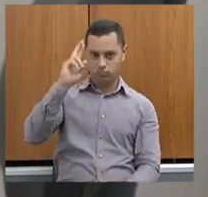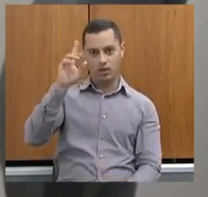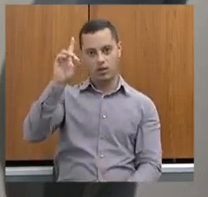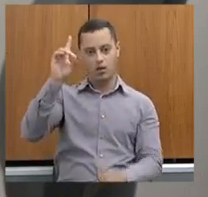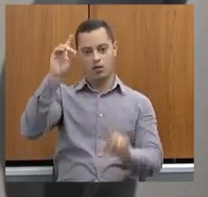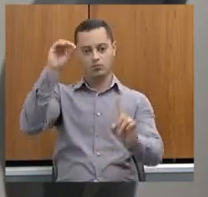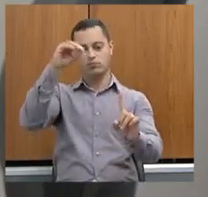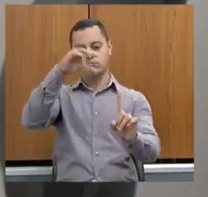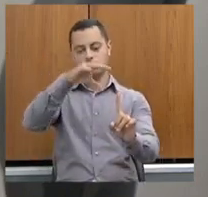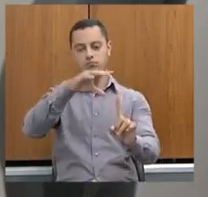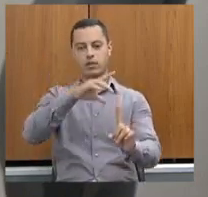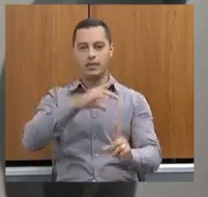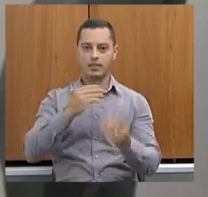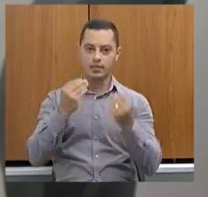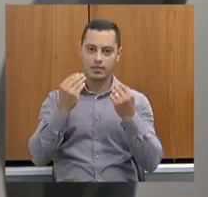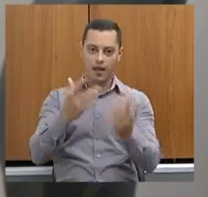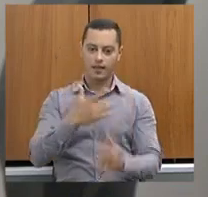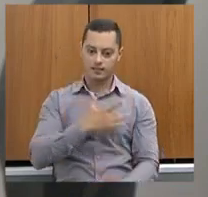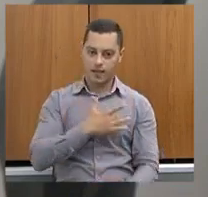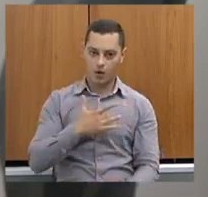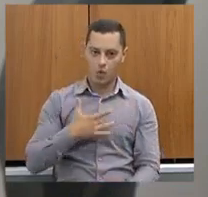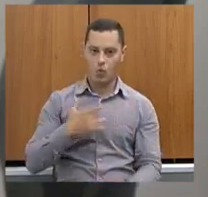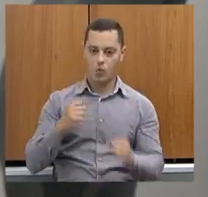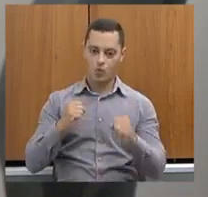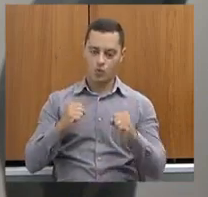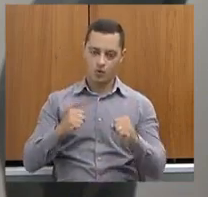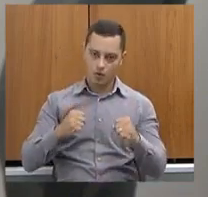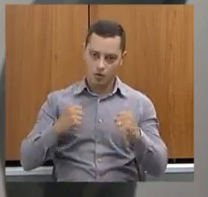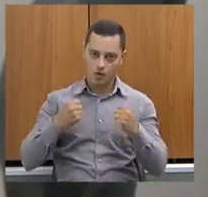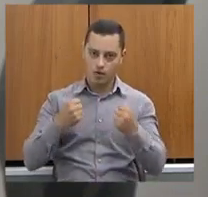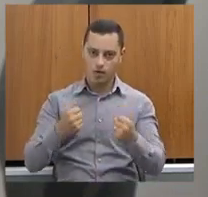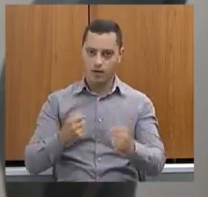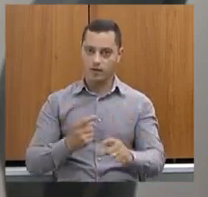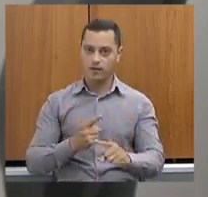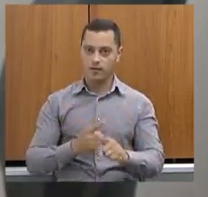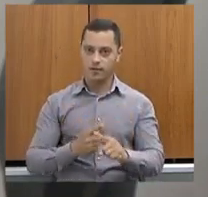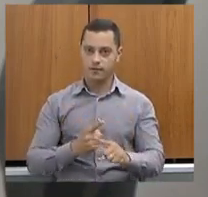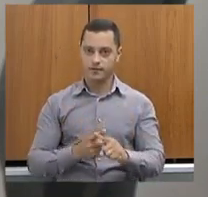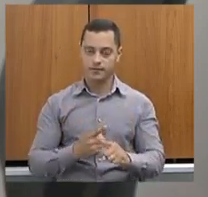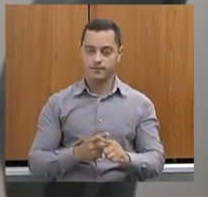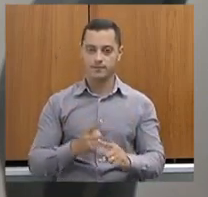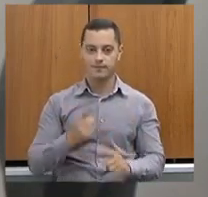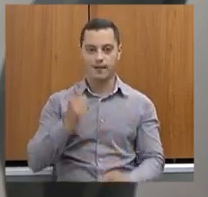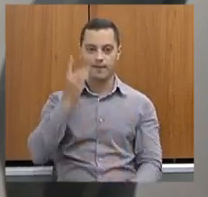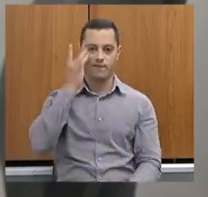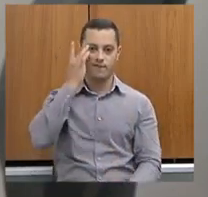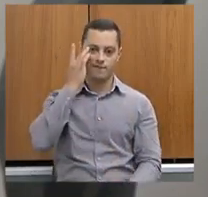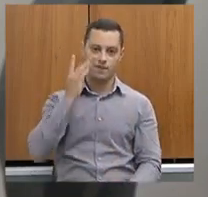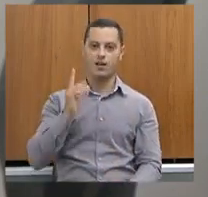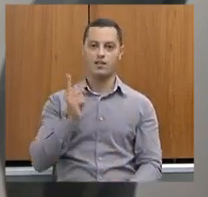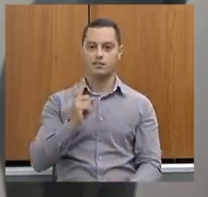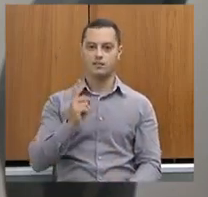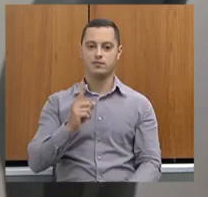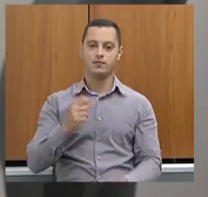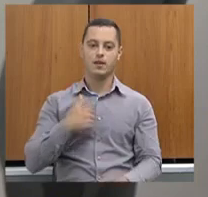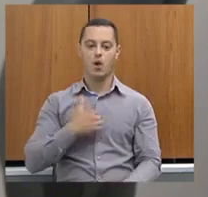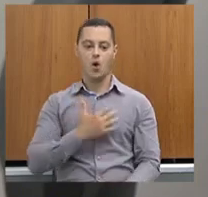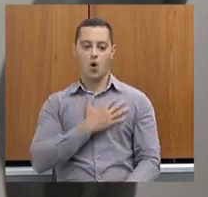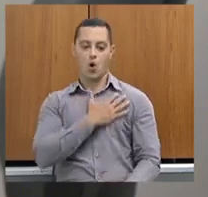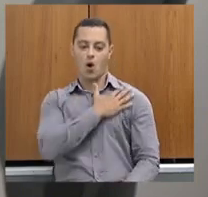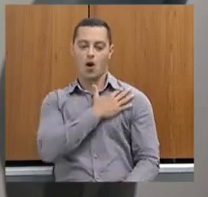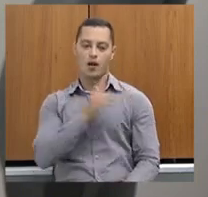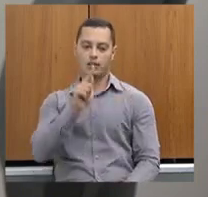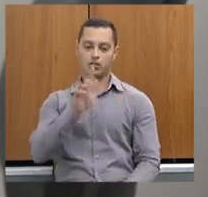permita muita saúde muita disposição porque não é fácil exercer o papel de Comandante geral